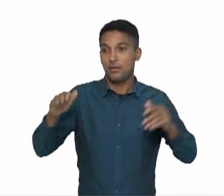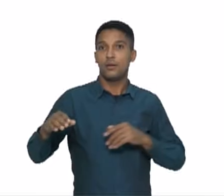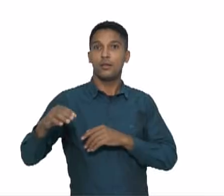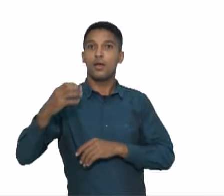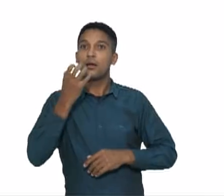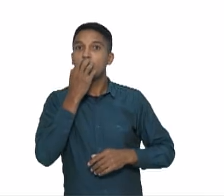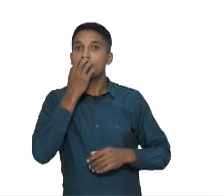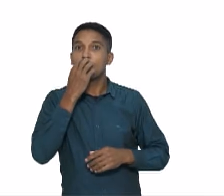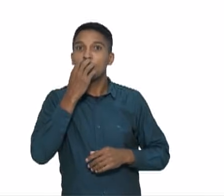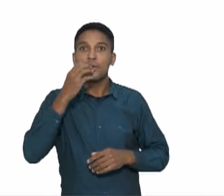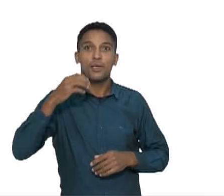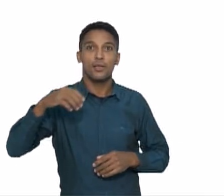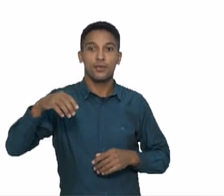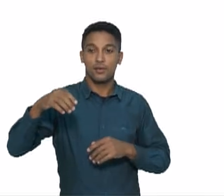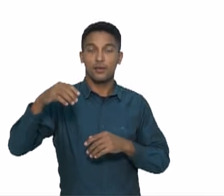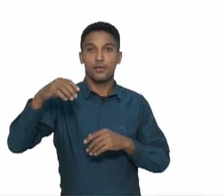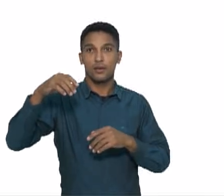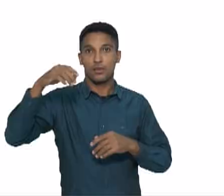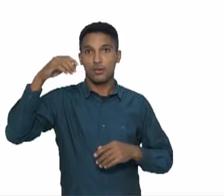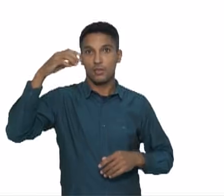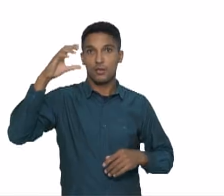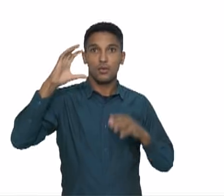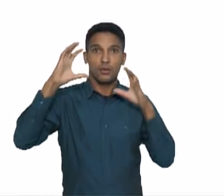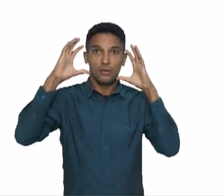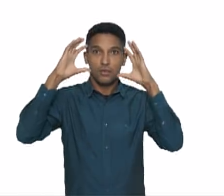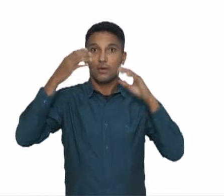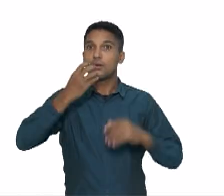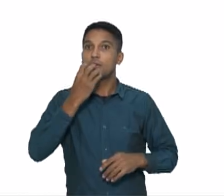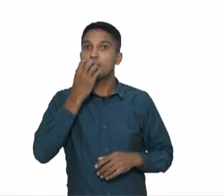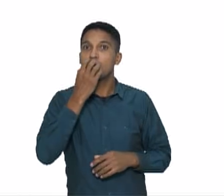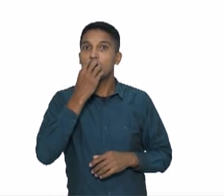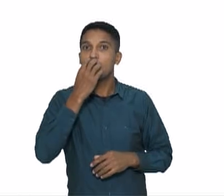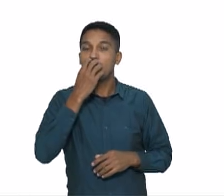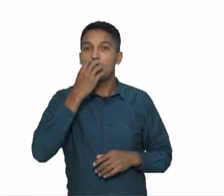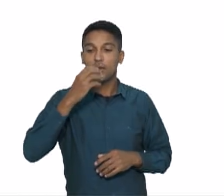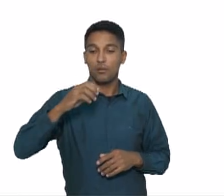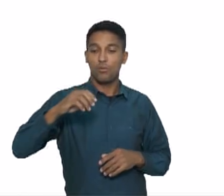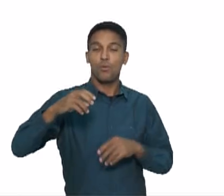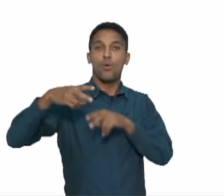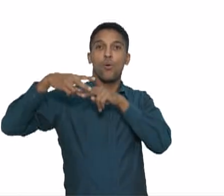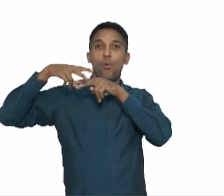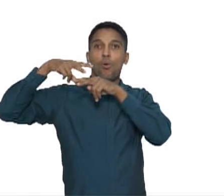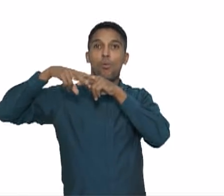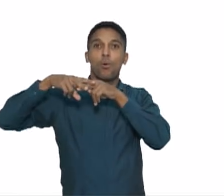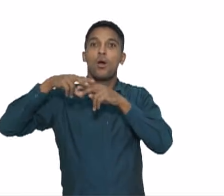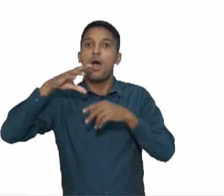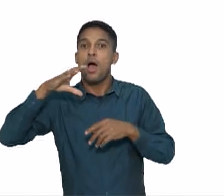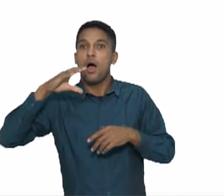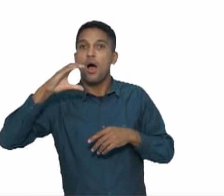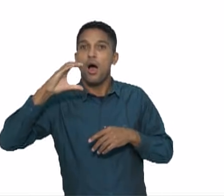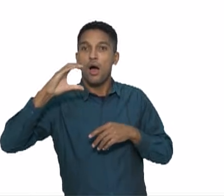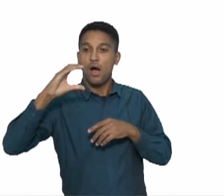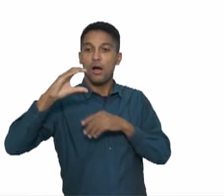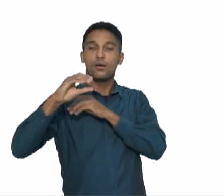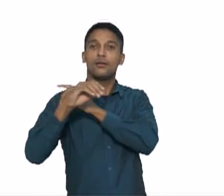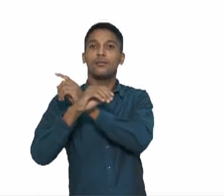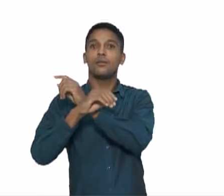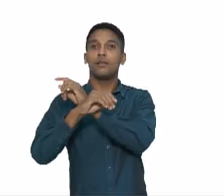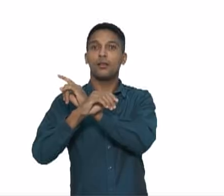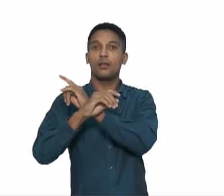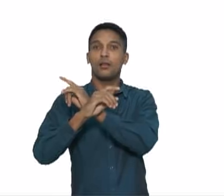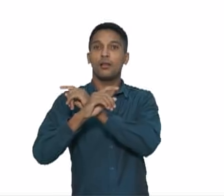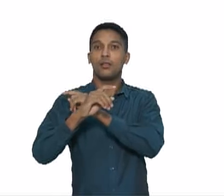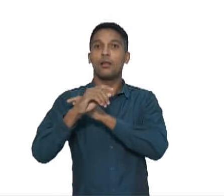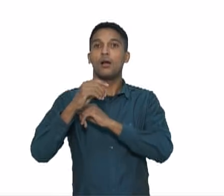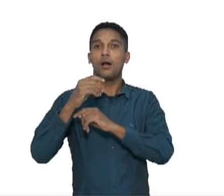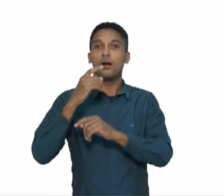aprisionada. A dona esperava impaciente sob o guarda-sol. O bacê ruivo, afinal, despregou-se da